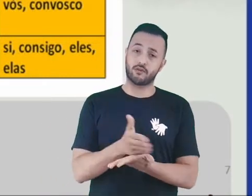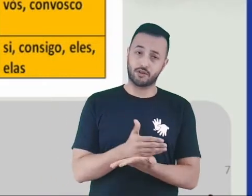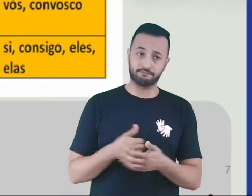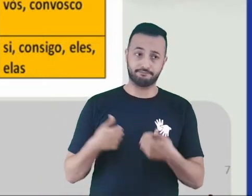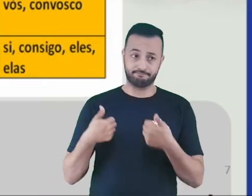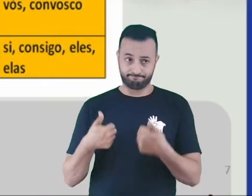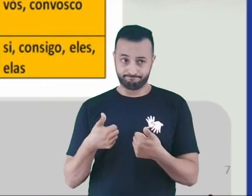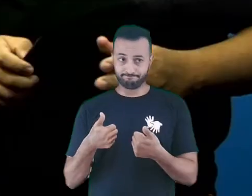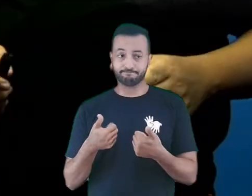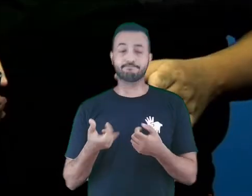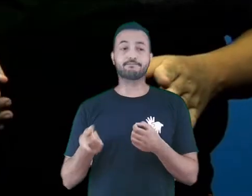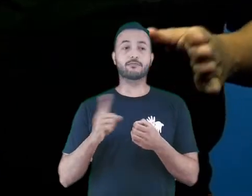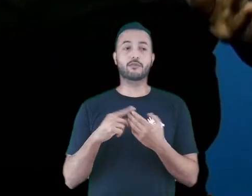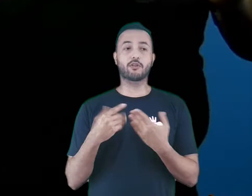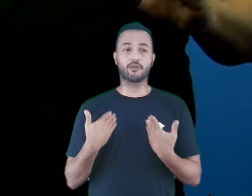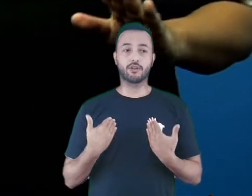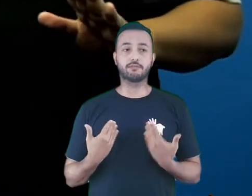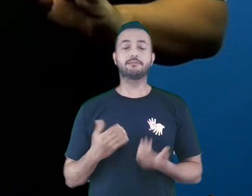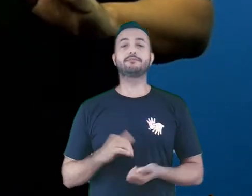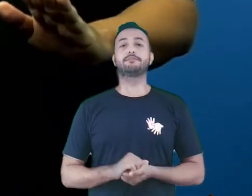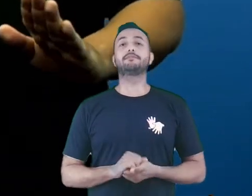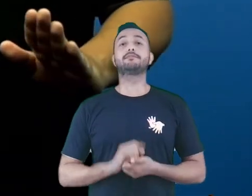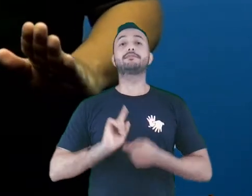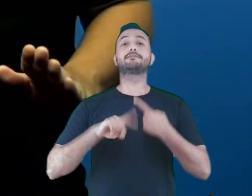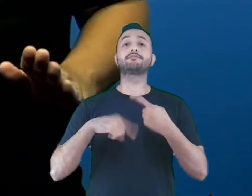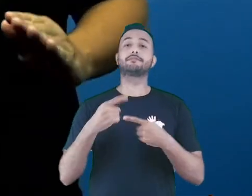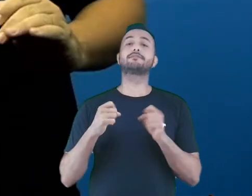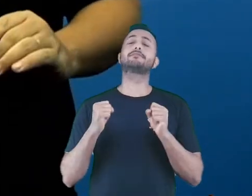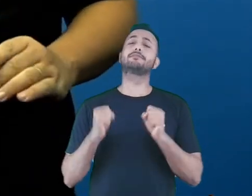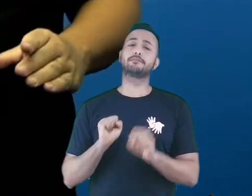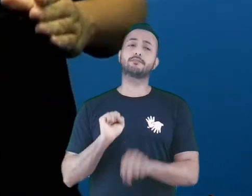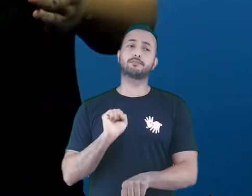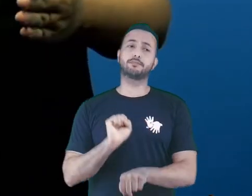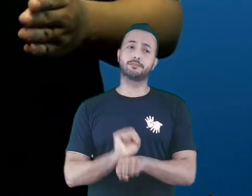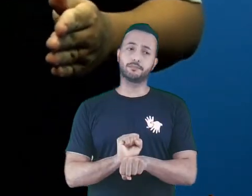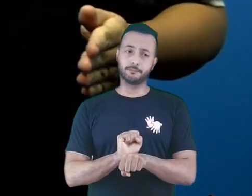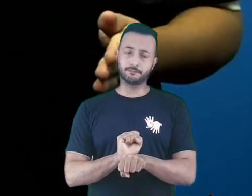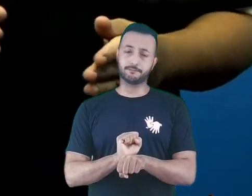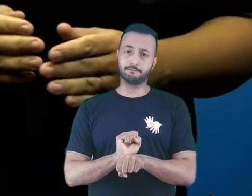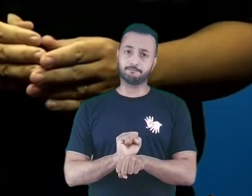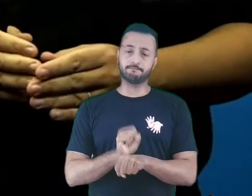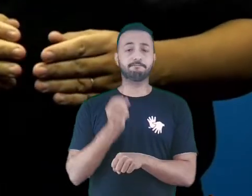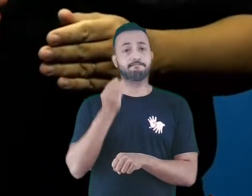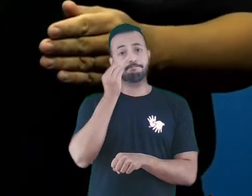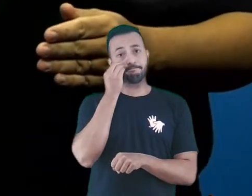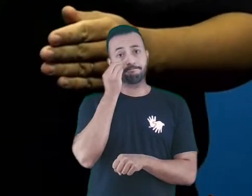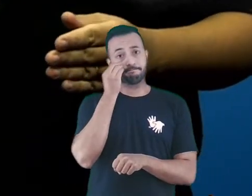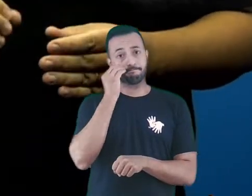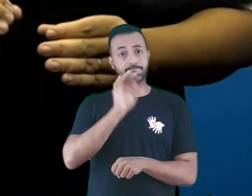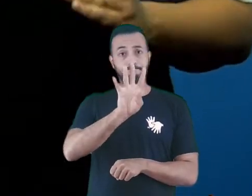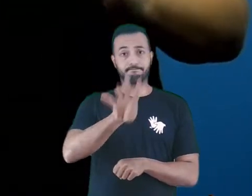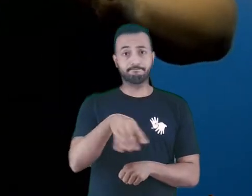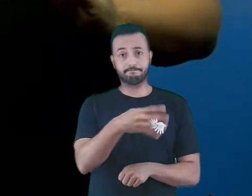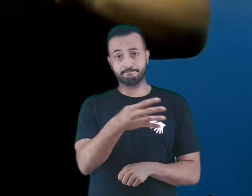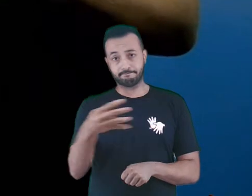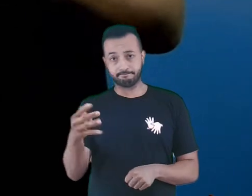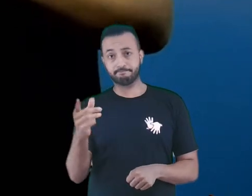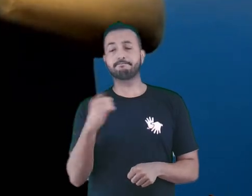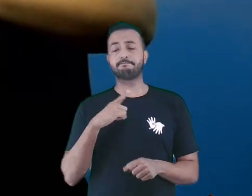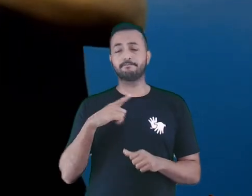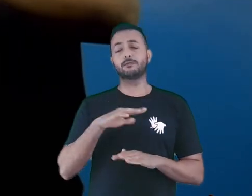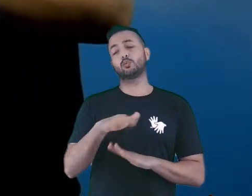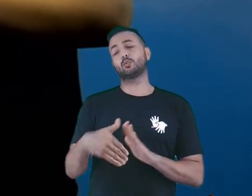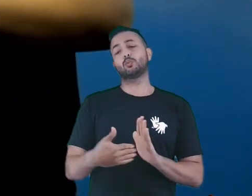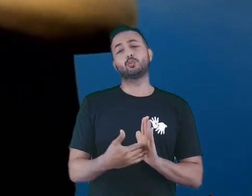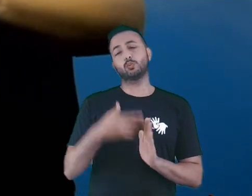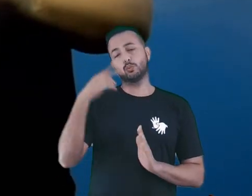gente? Volta para mim. Depois vocês podem dar uma pausa aí e ver essa tabelinha, porque essa tabelinha tem todos os